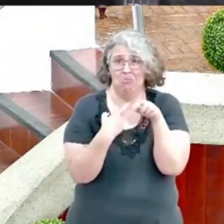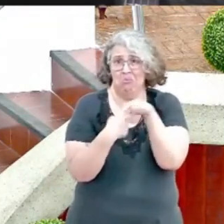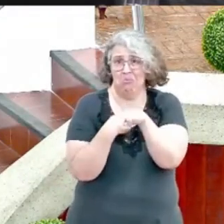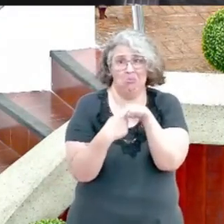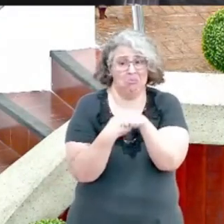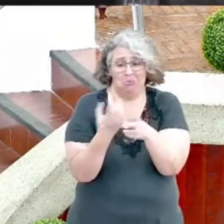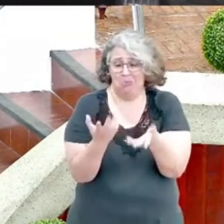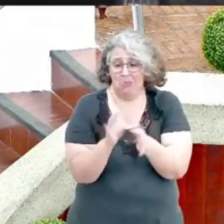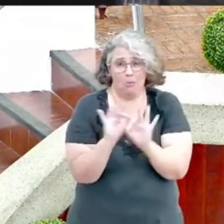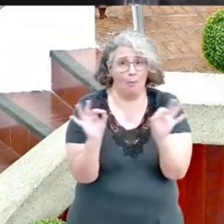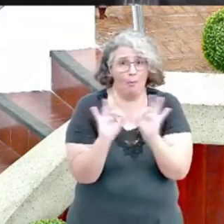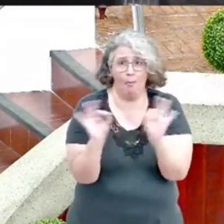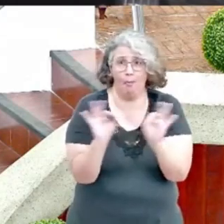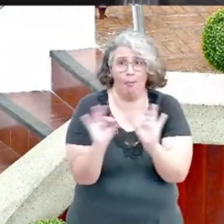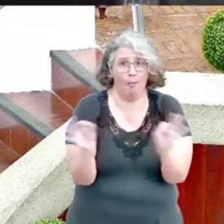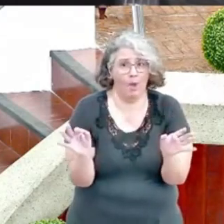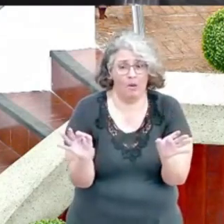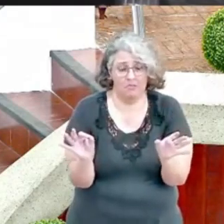seu coração.